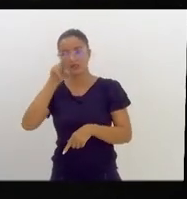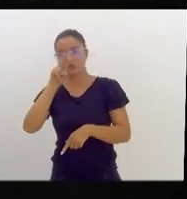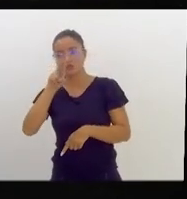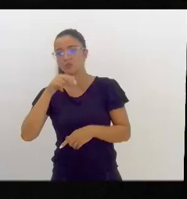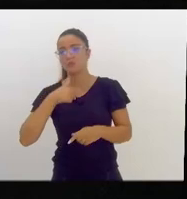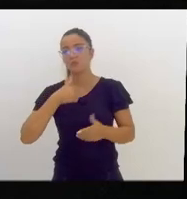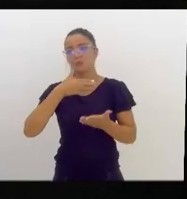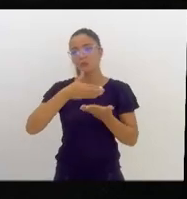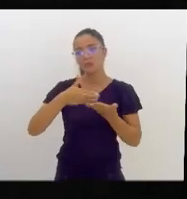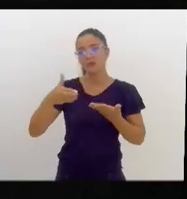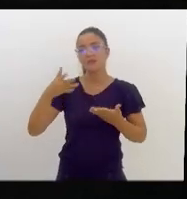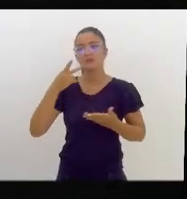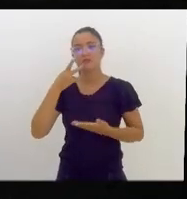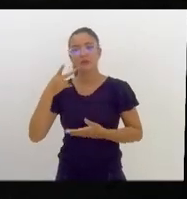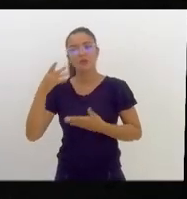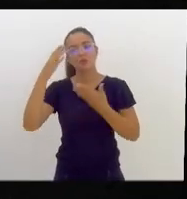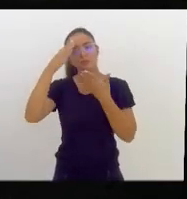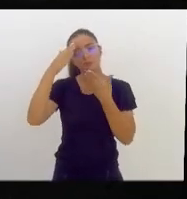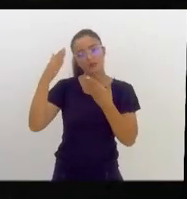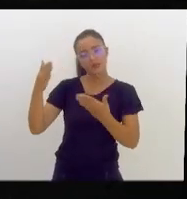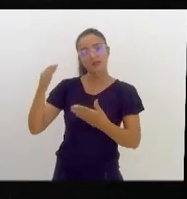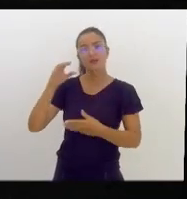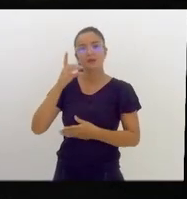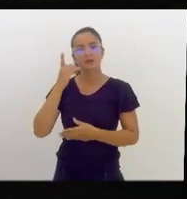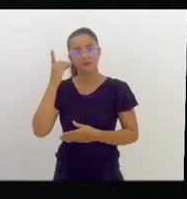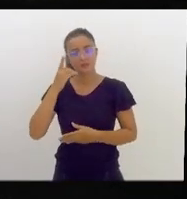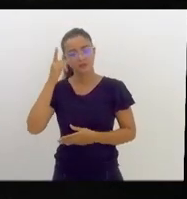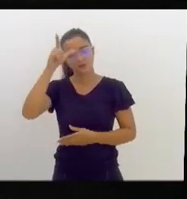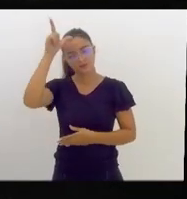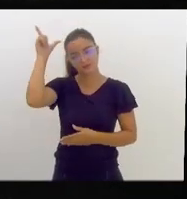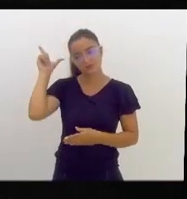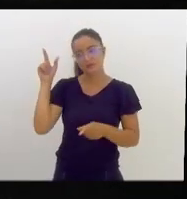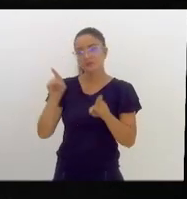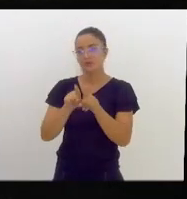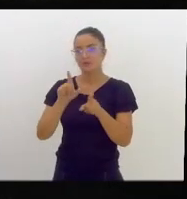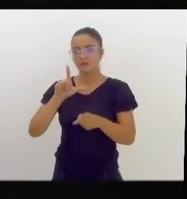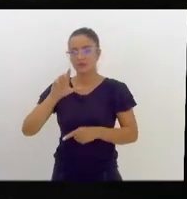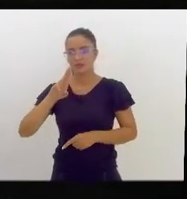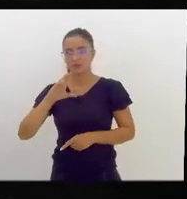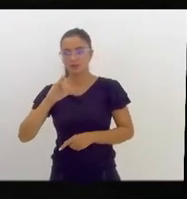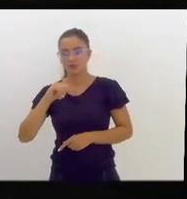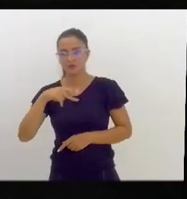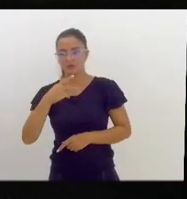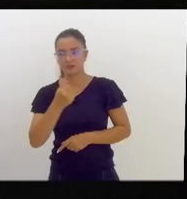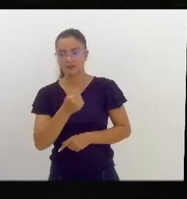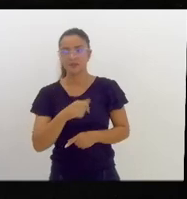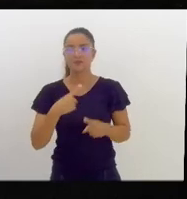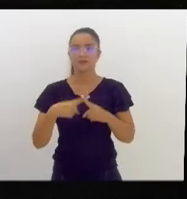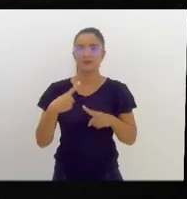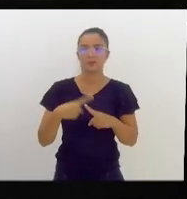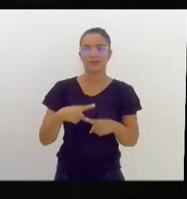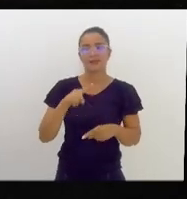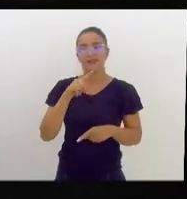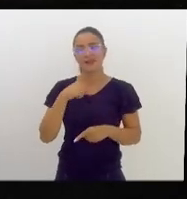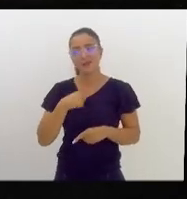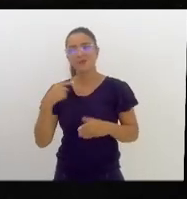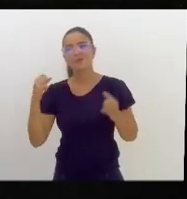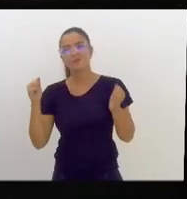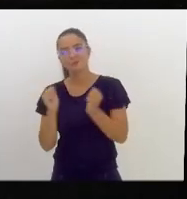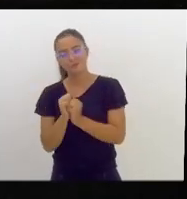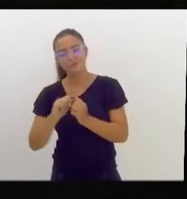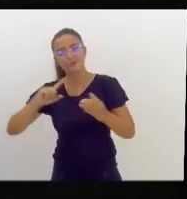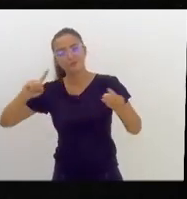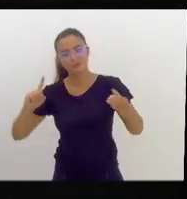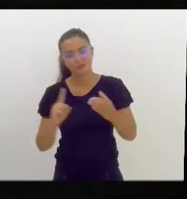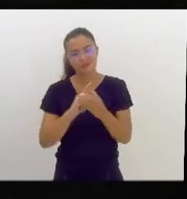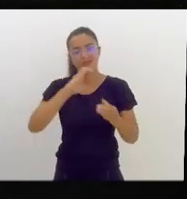inicialmente começar a minha fala agradecendo ao deputado Luiz Paulo e à deputada Lucinha pela possibilidade de participar dessas